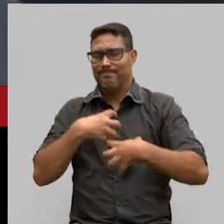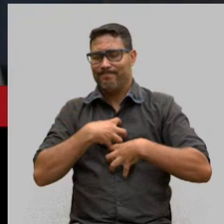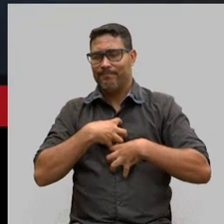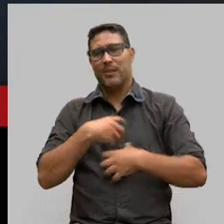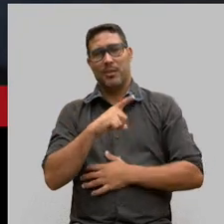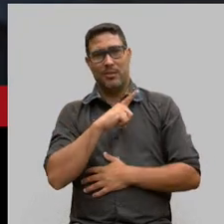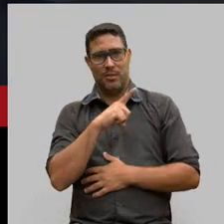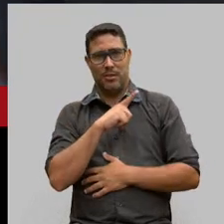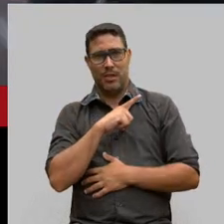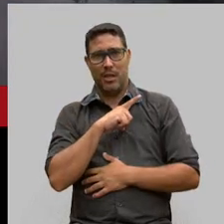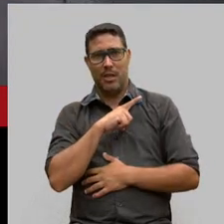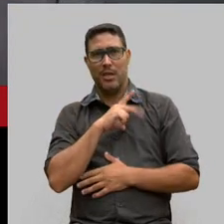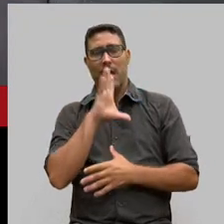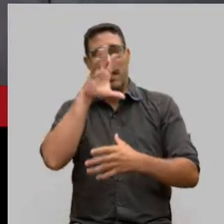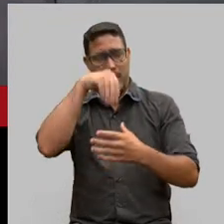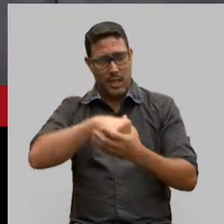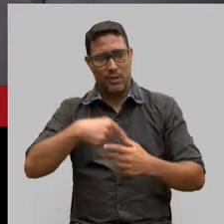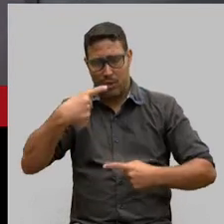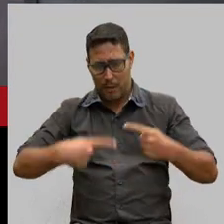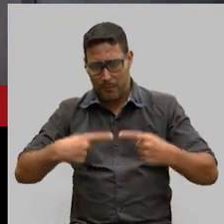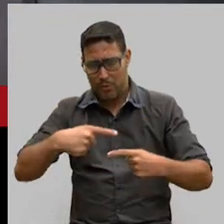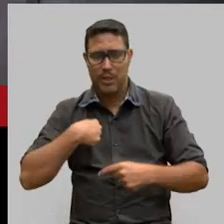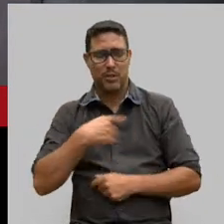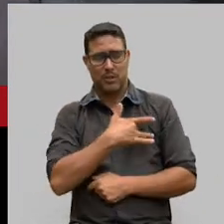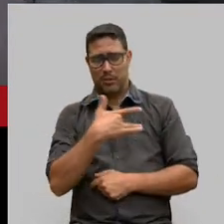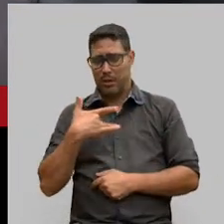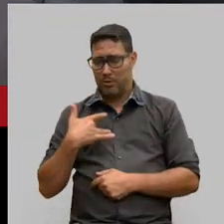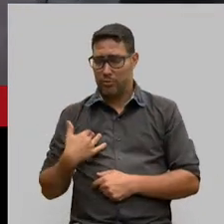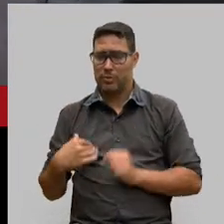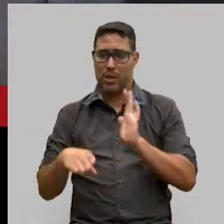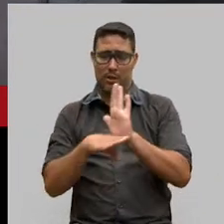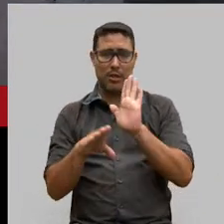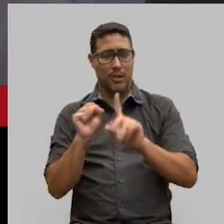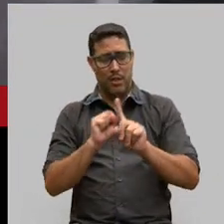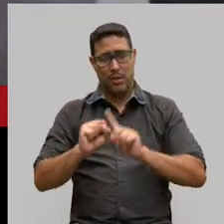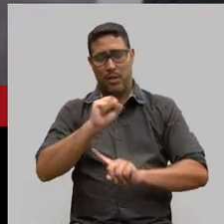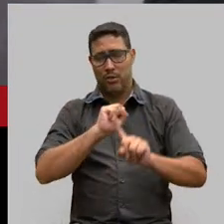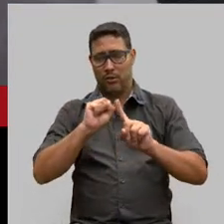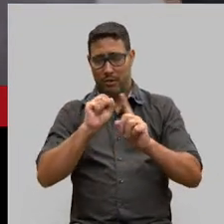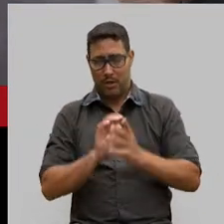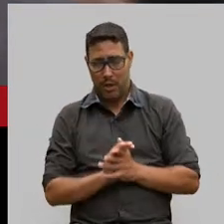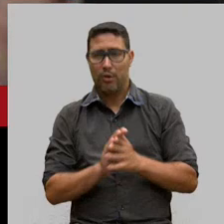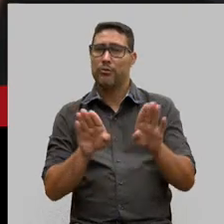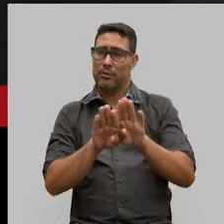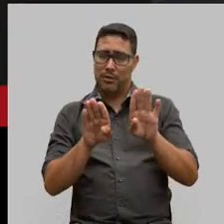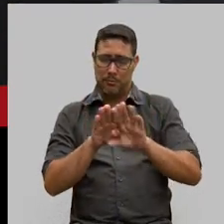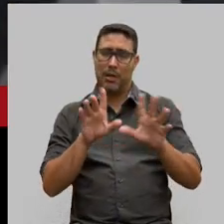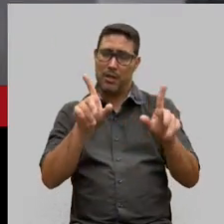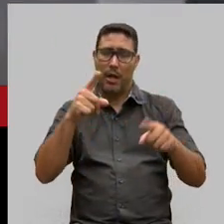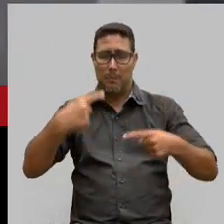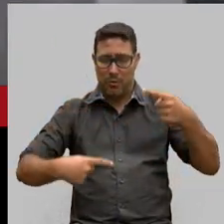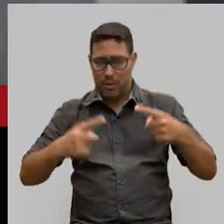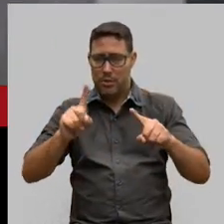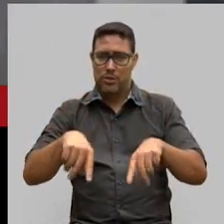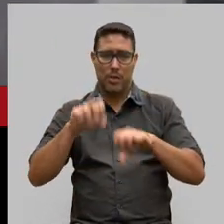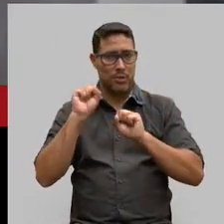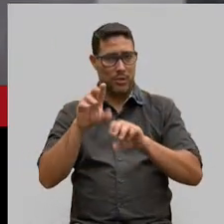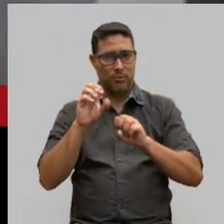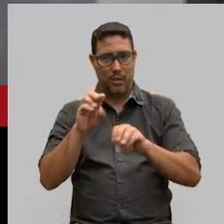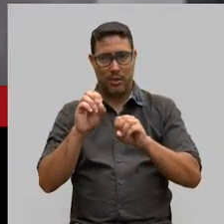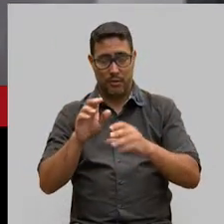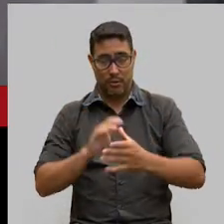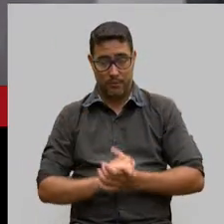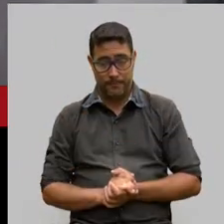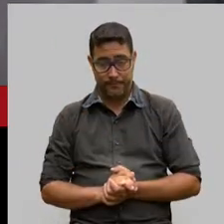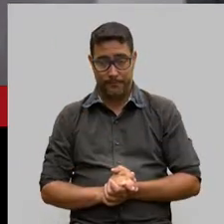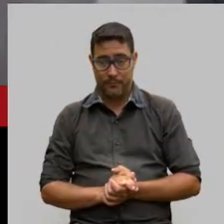sistema na política de saúde na política de assistência social na política de educação e aqui eu queria fazer um recorte Cristiano